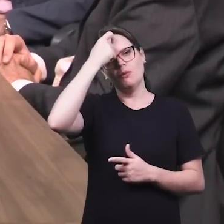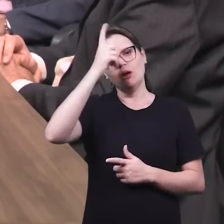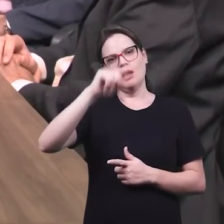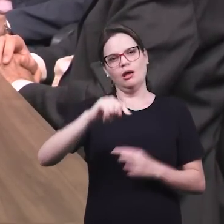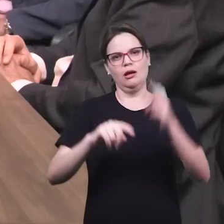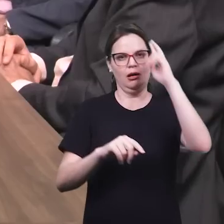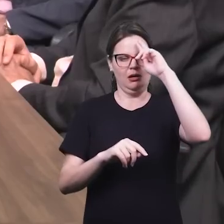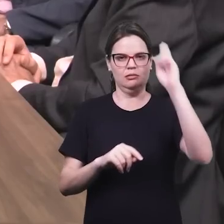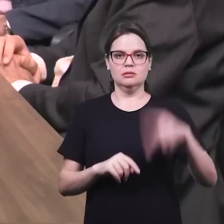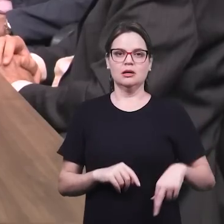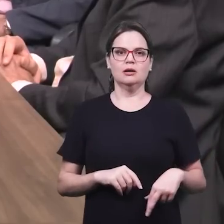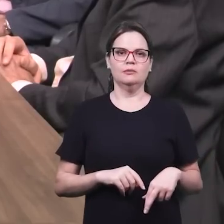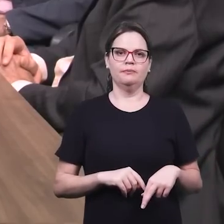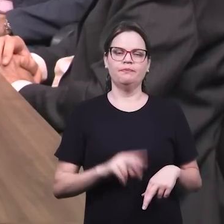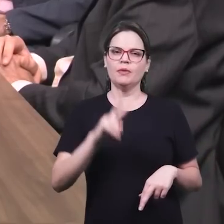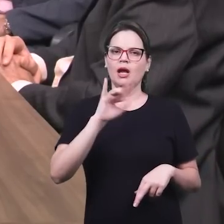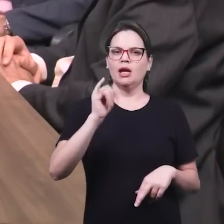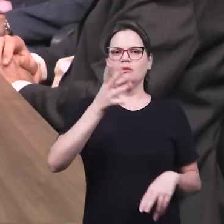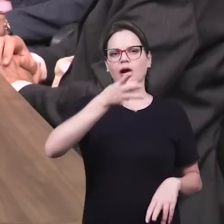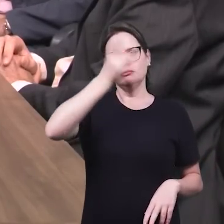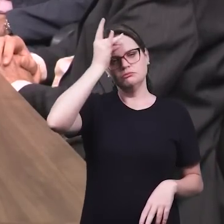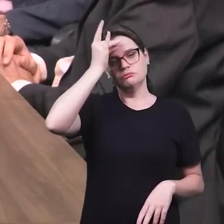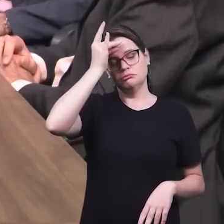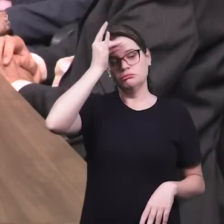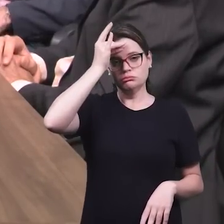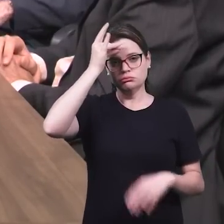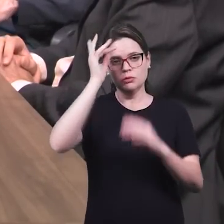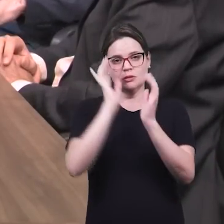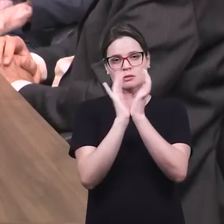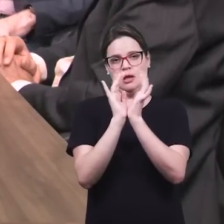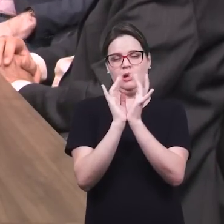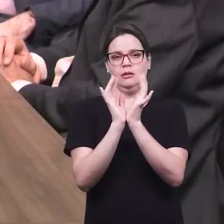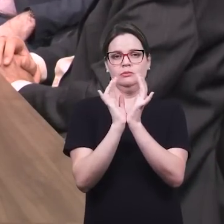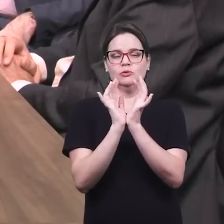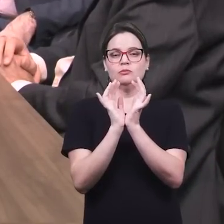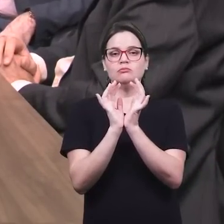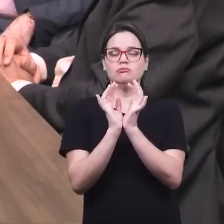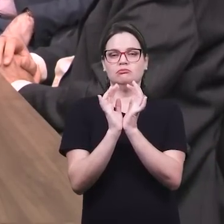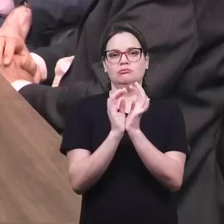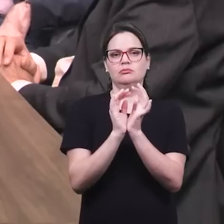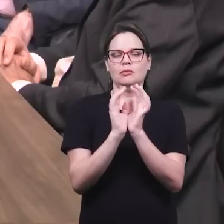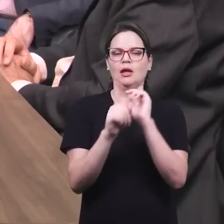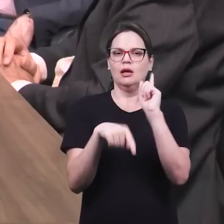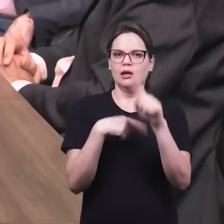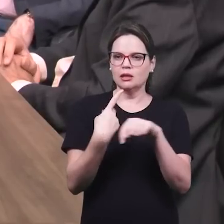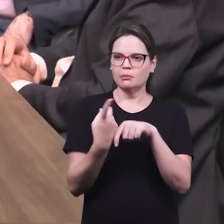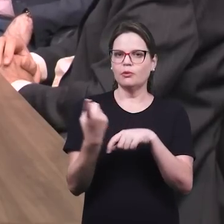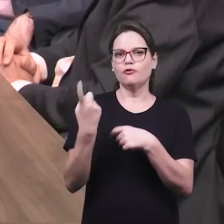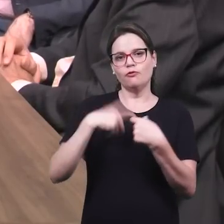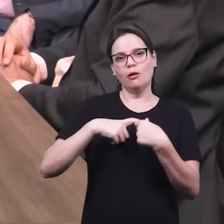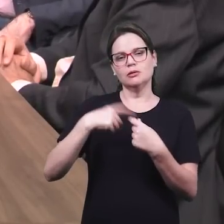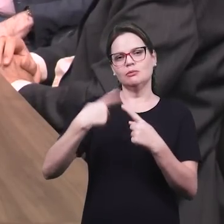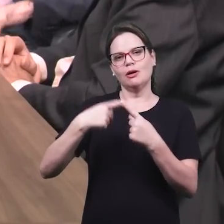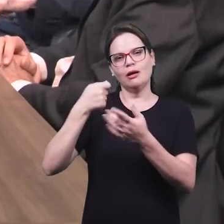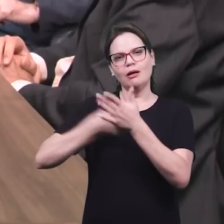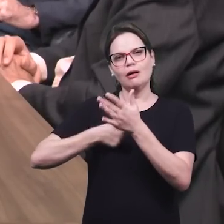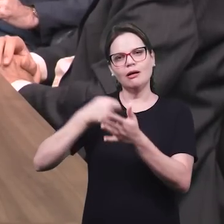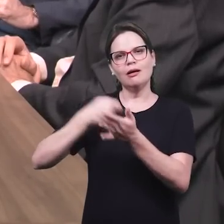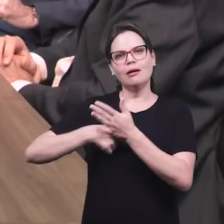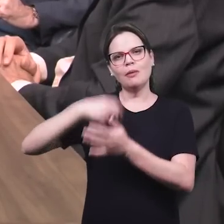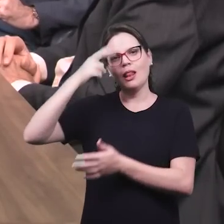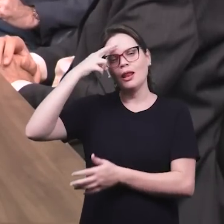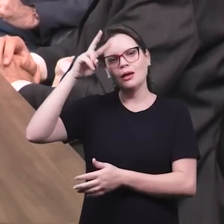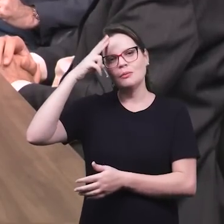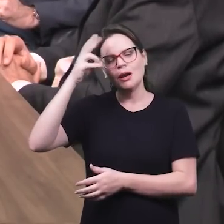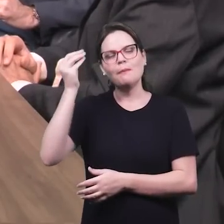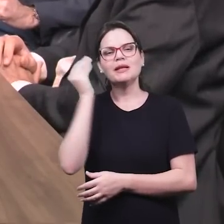essas memórias elas vão ficar gravadas no nosso cérebro, e em algum momento nós vamos recuperá-las para interpretar aquilo que